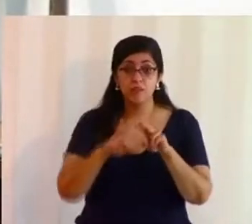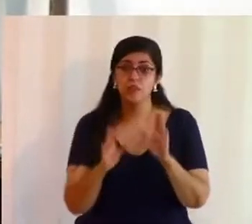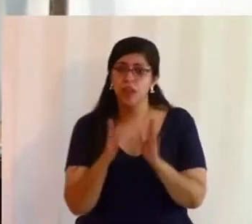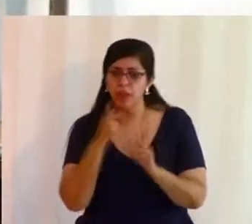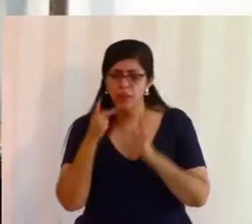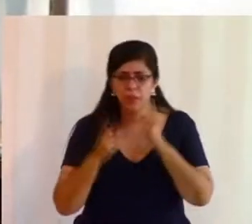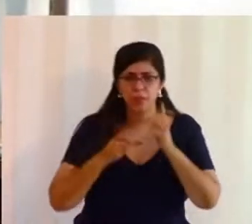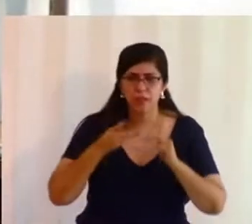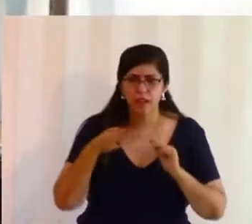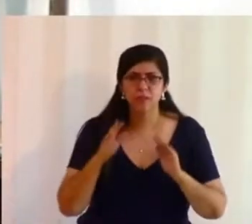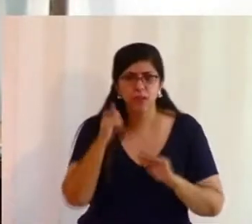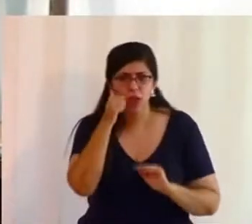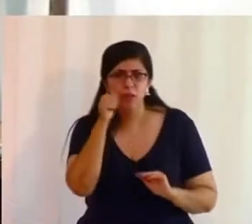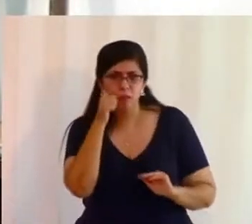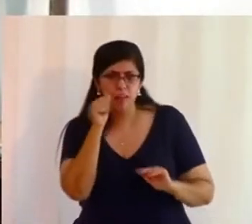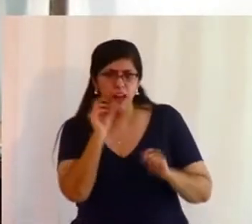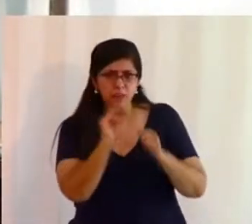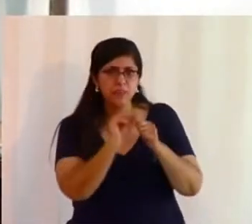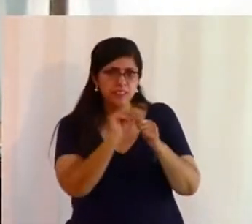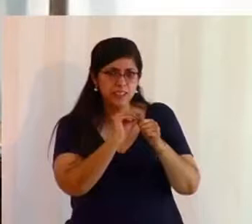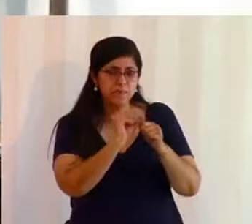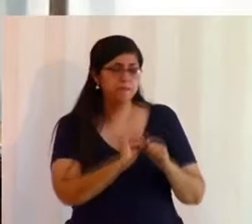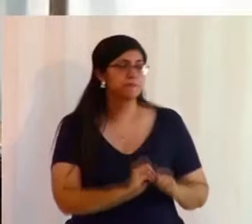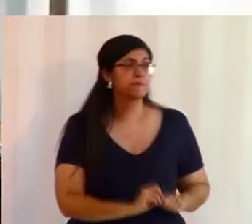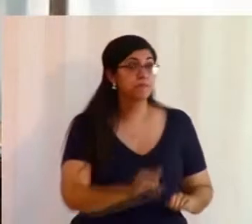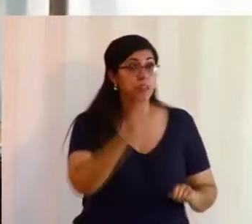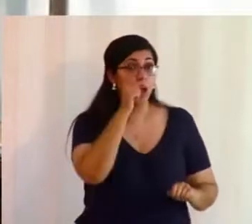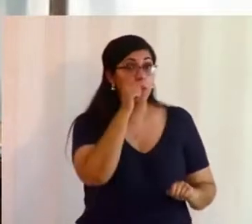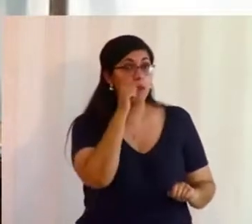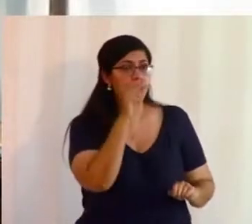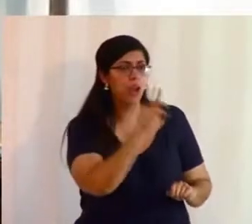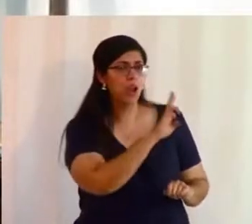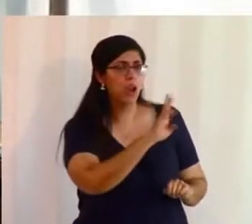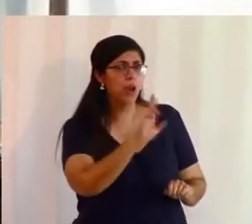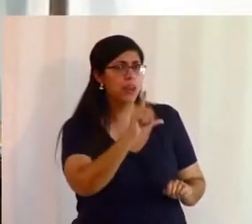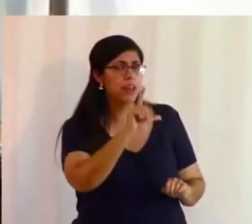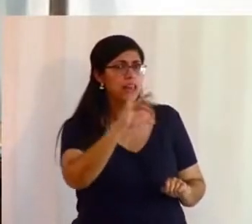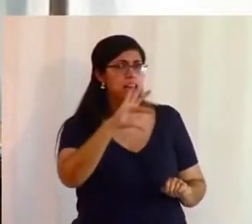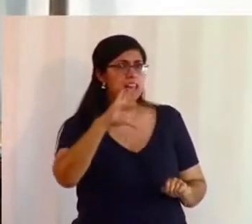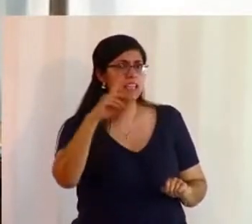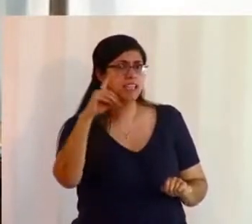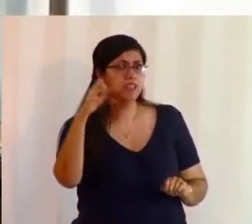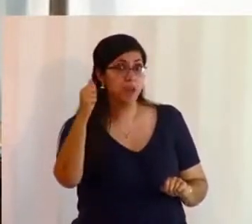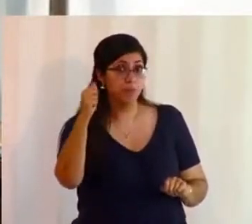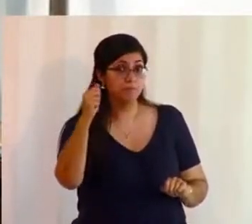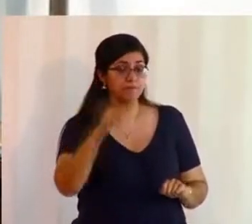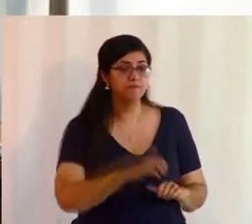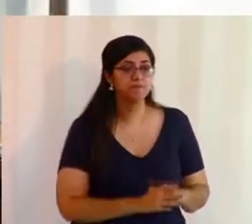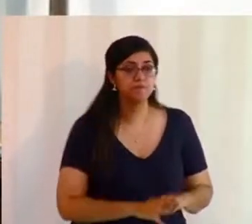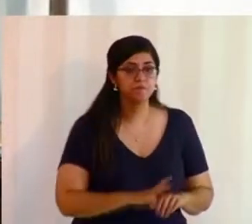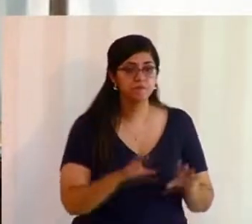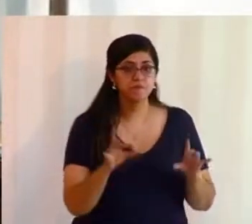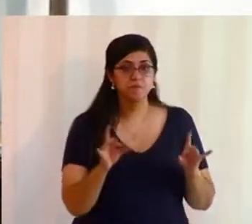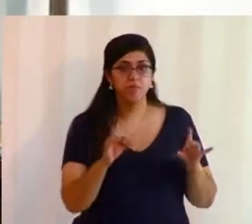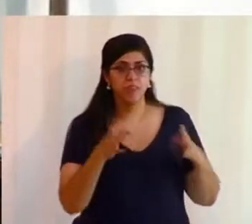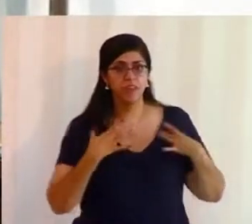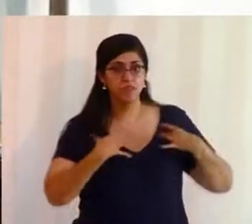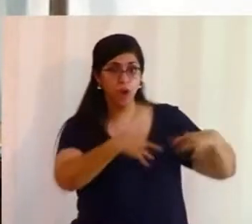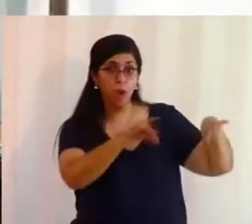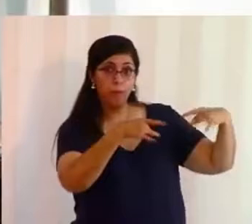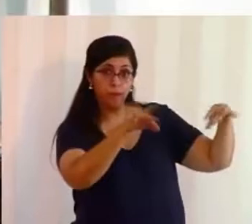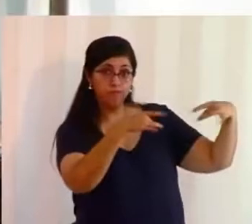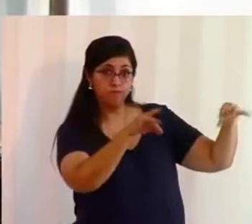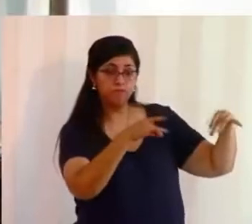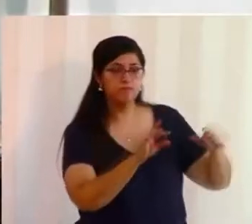tinham concorrido. Certa mulher chamada Lídia, da cidade de Tiatira, vendedora de púrpura, temente a